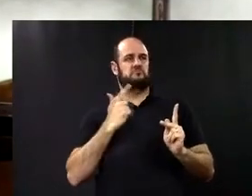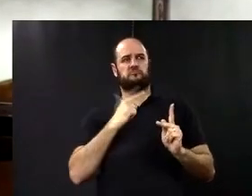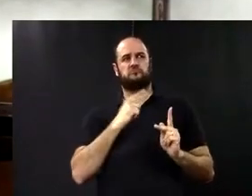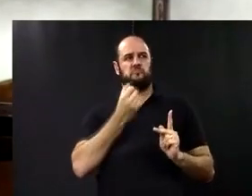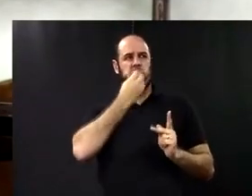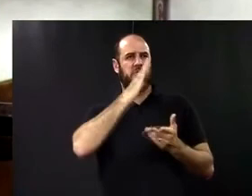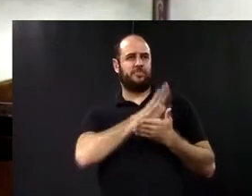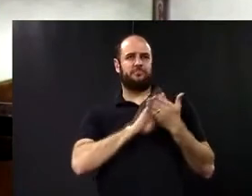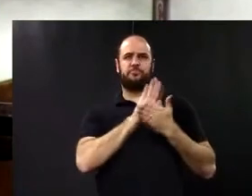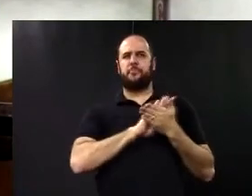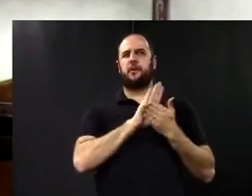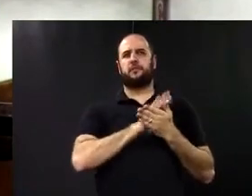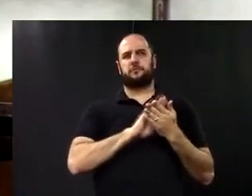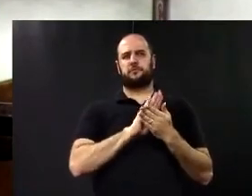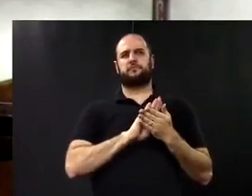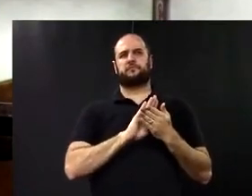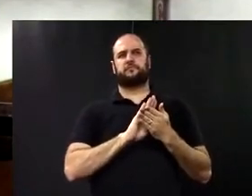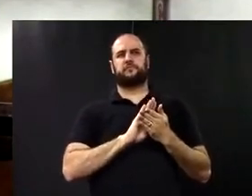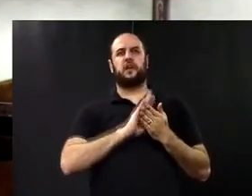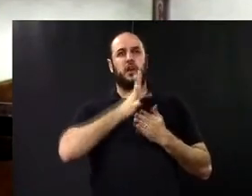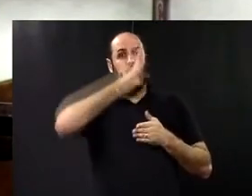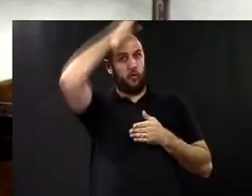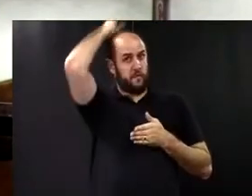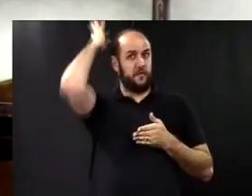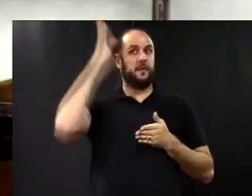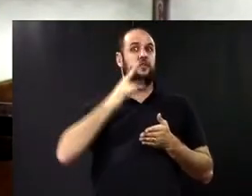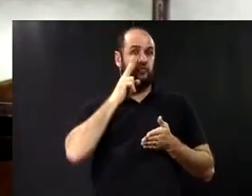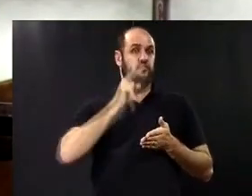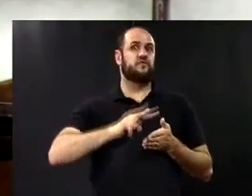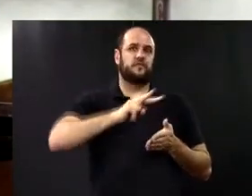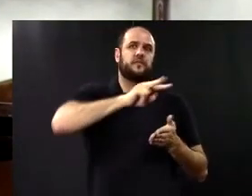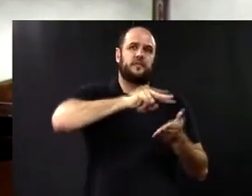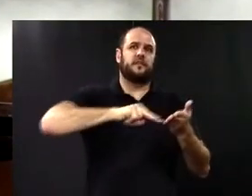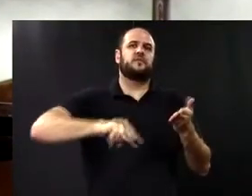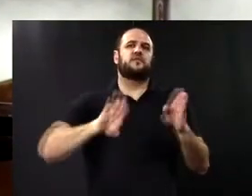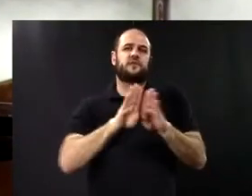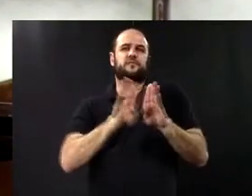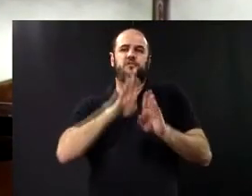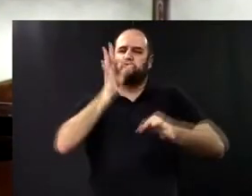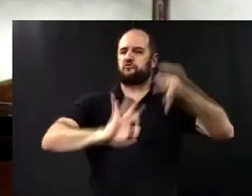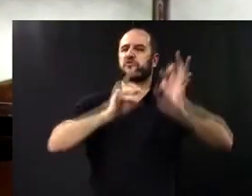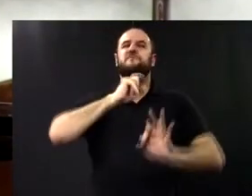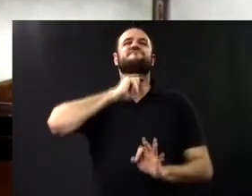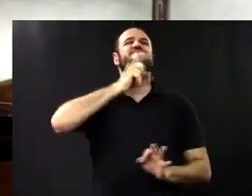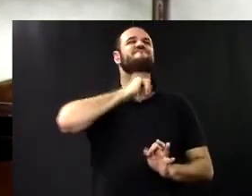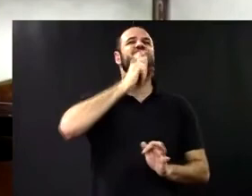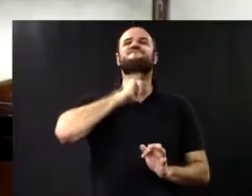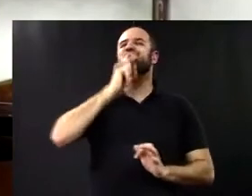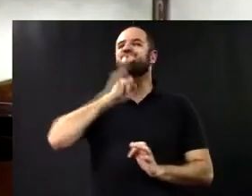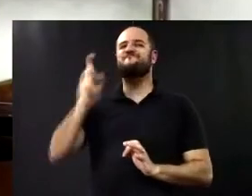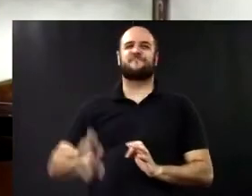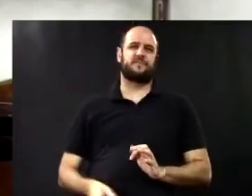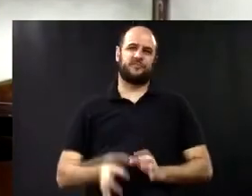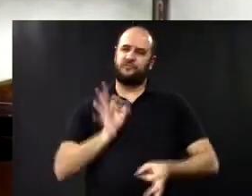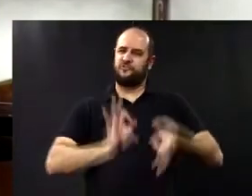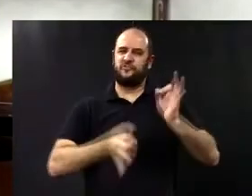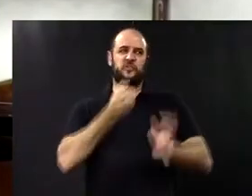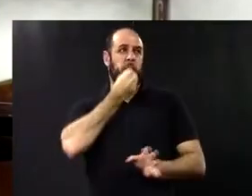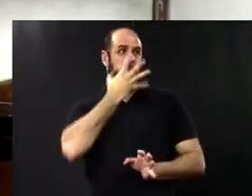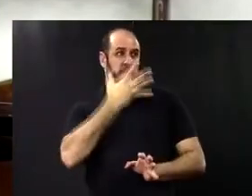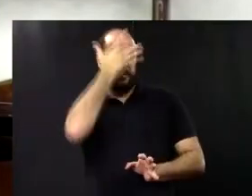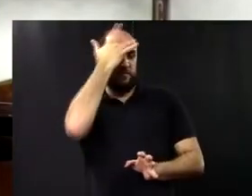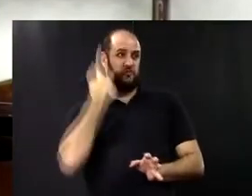Salmo 14 vai nos ensinar isso, Romanos 3 vai dizer isso para nós. Não há nenhum justo sequer, não há quem faça o